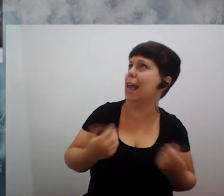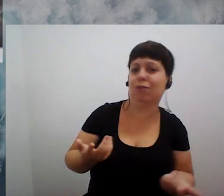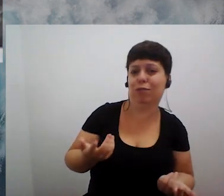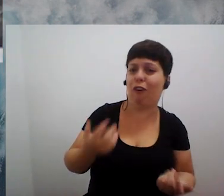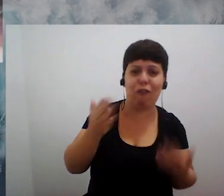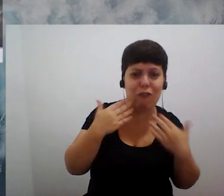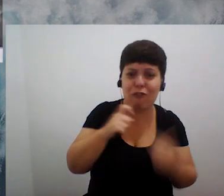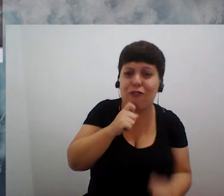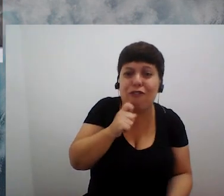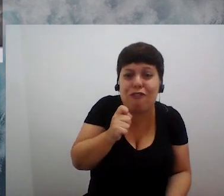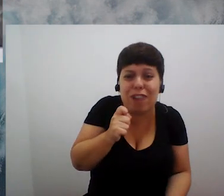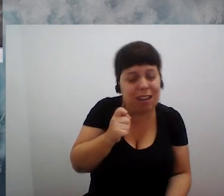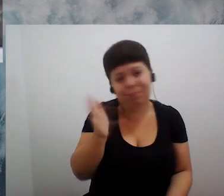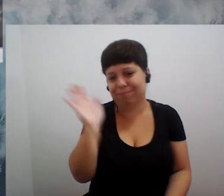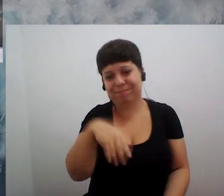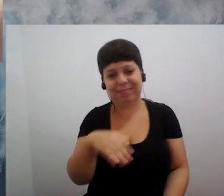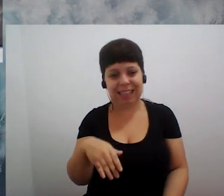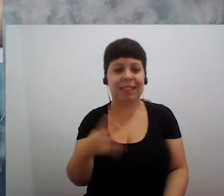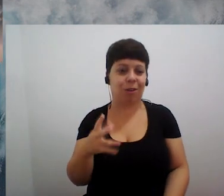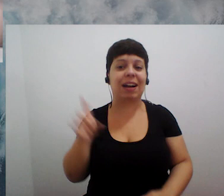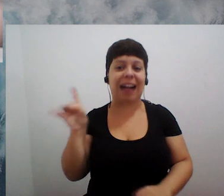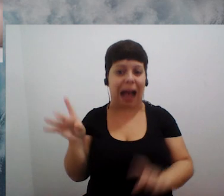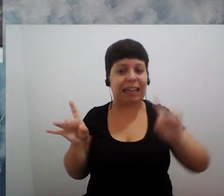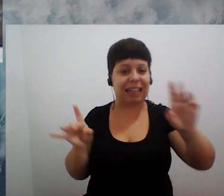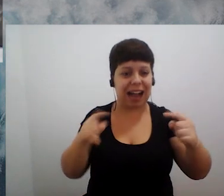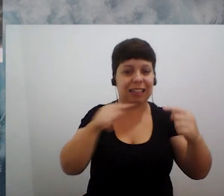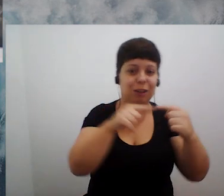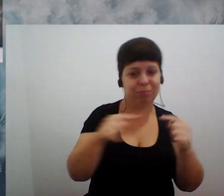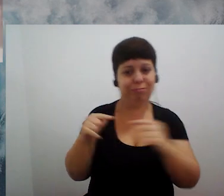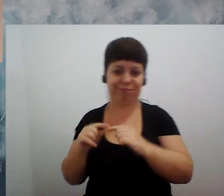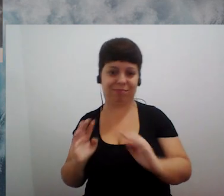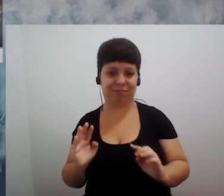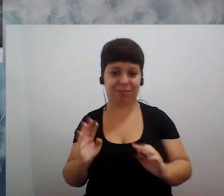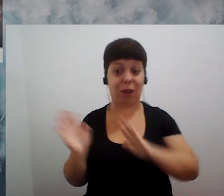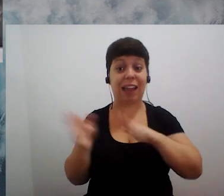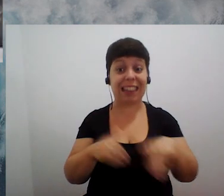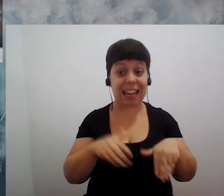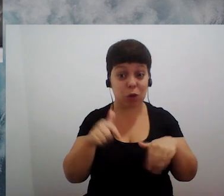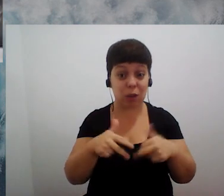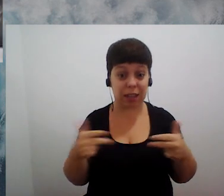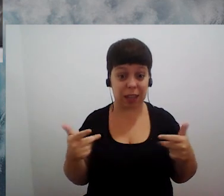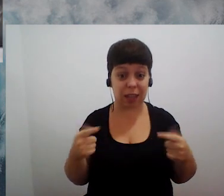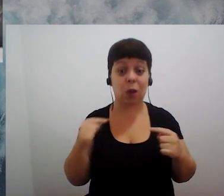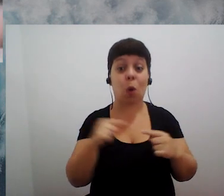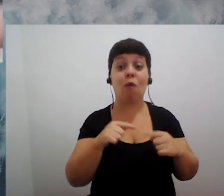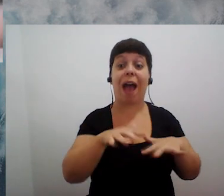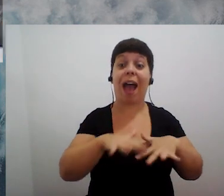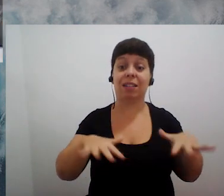frio daquele, rapaz, não adianta. Então, é justamente isso, a gente. Quando você for trazer coisas para cá, trazer coisas que conversem com o